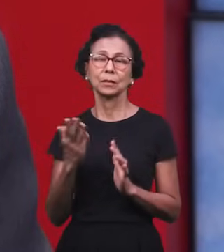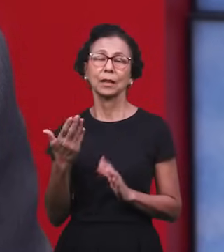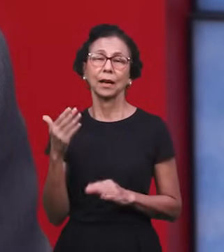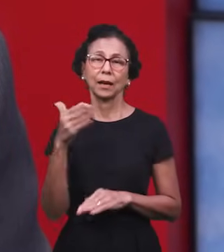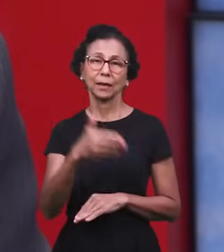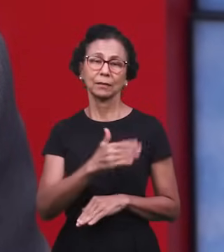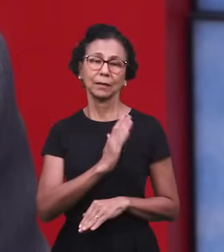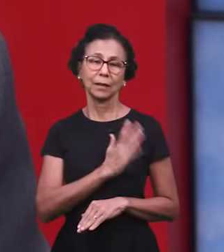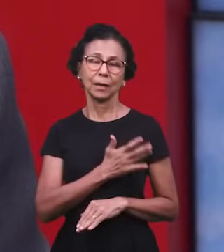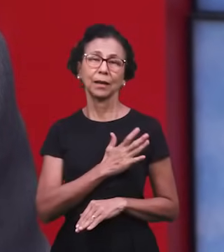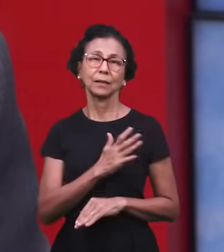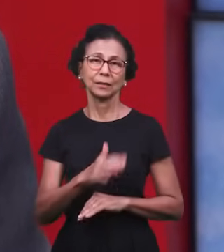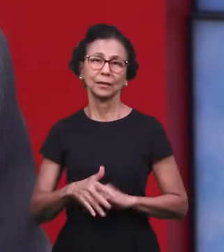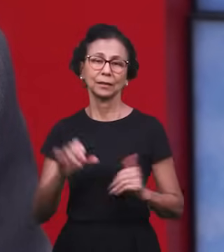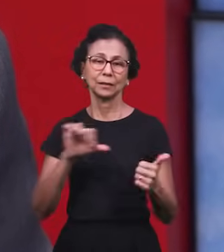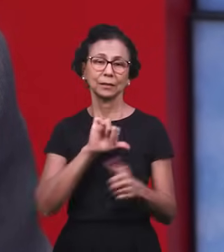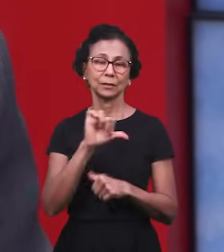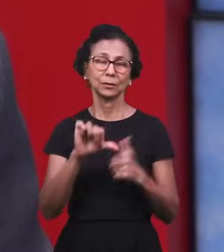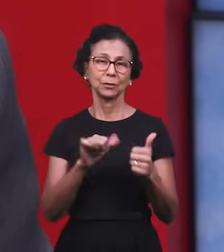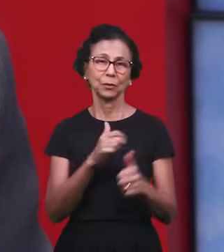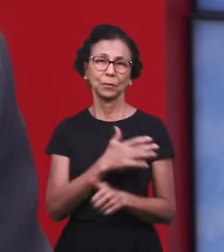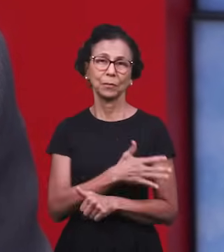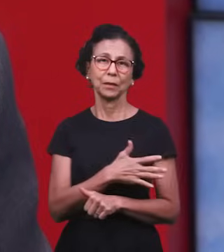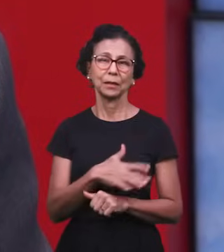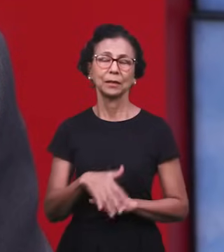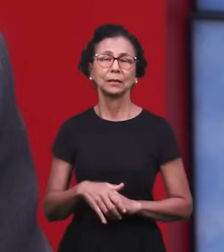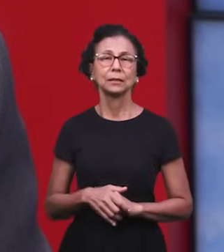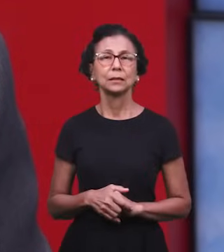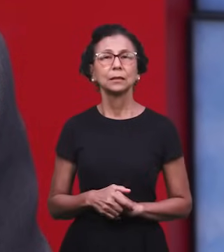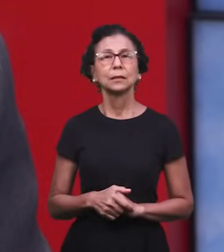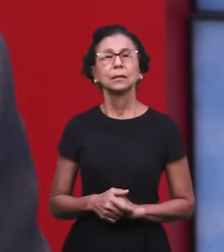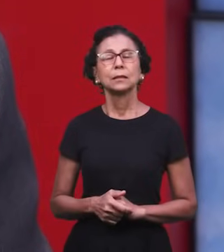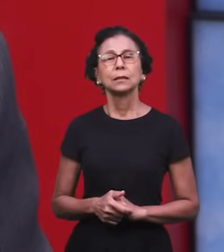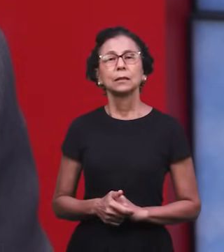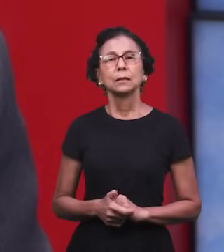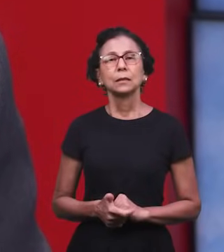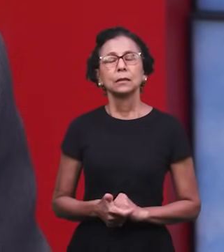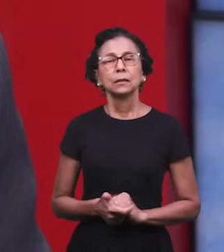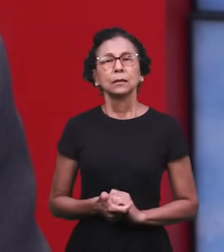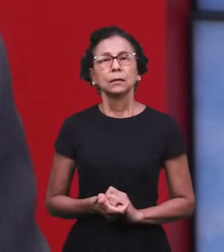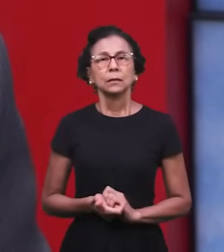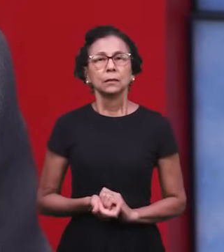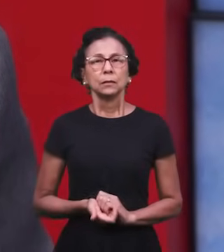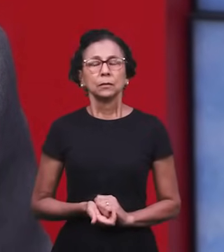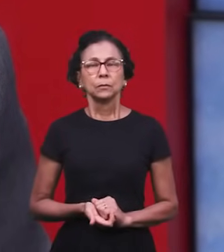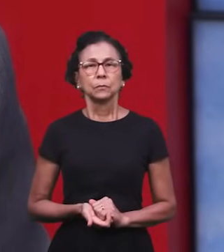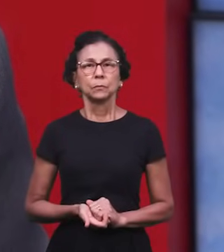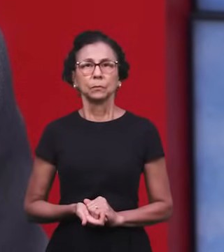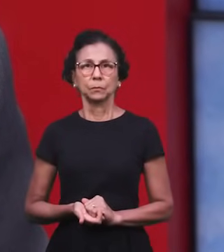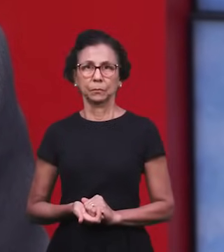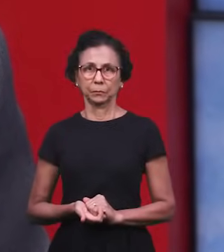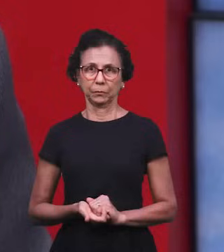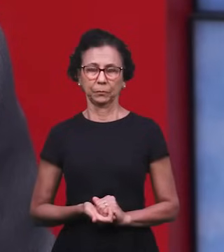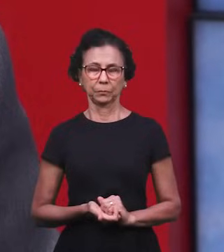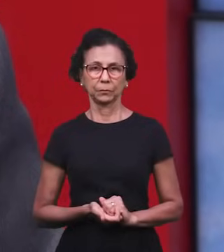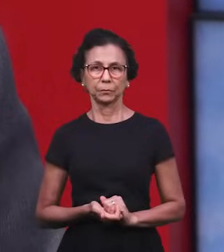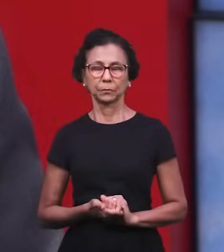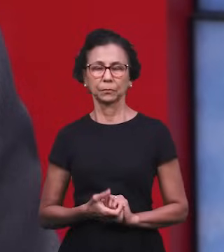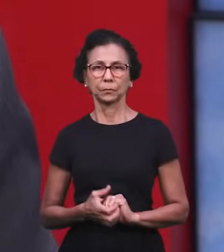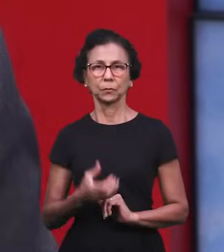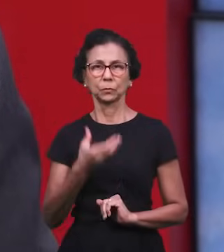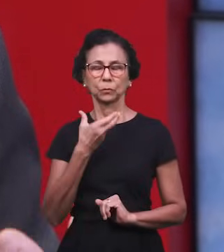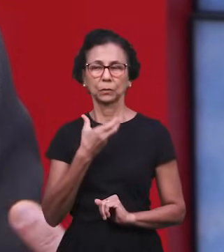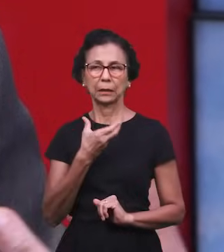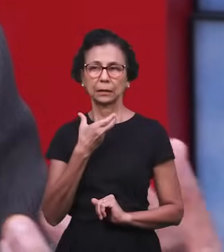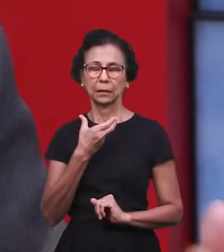simboliza esse nascimento, né? Quando ele nasce para transformar, né? Para trazer